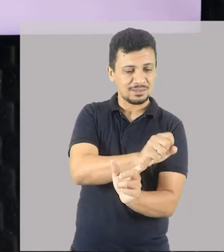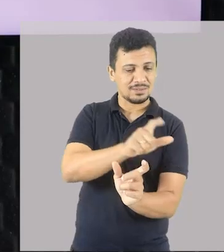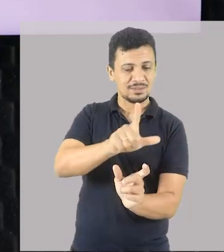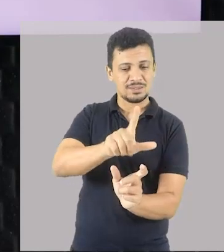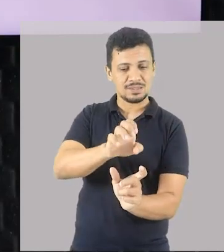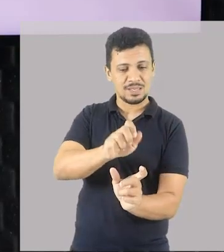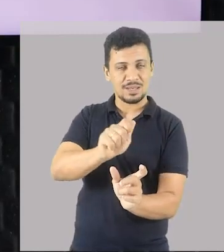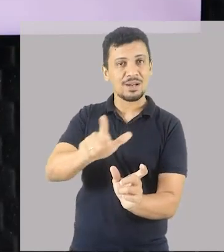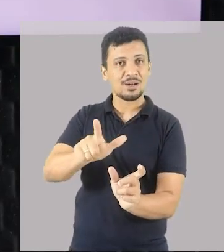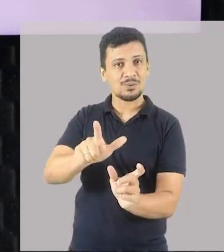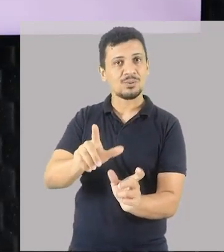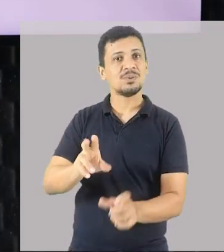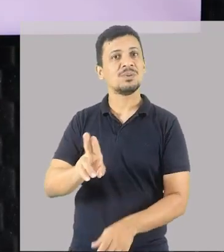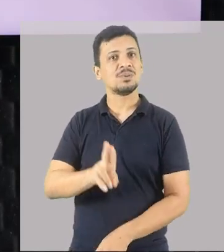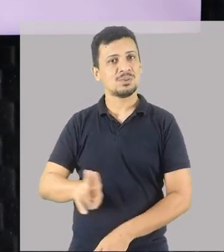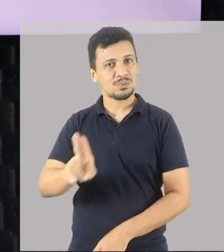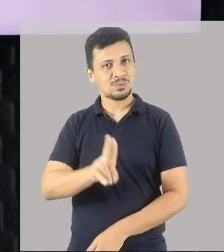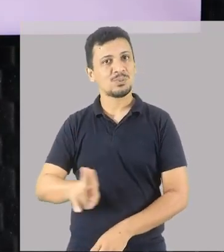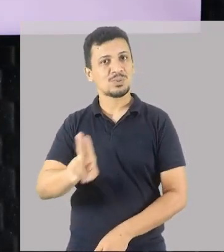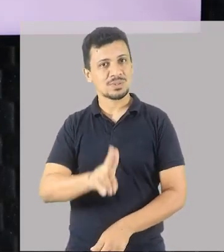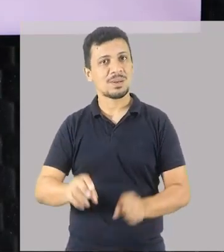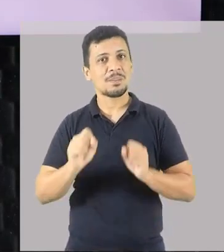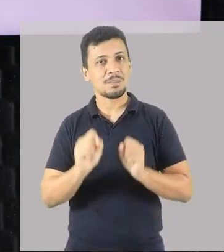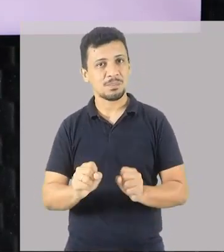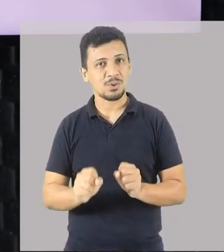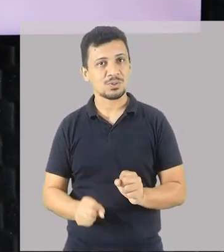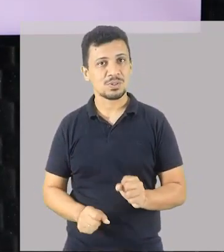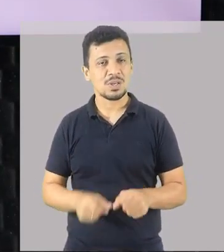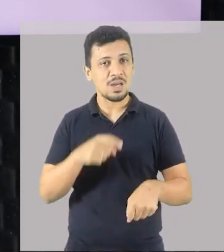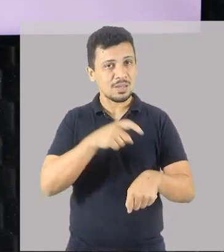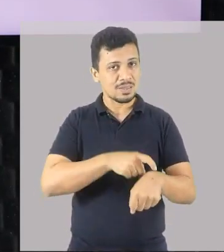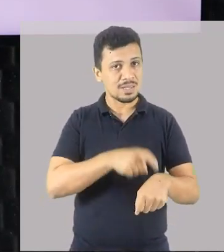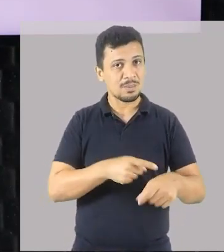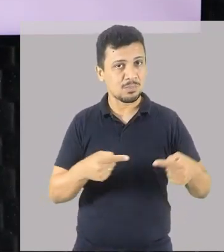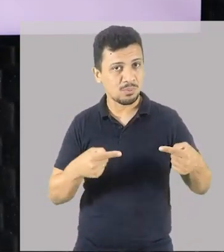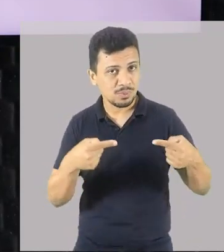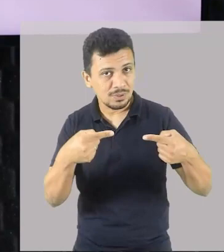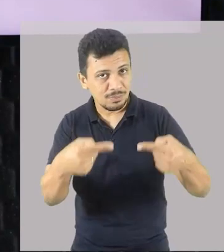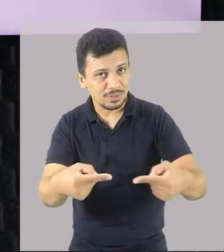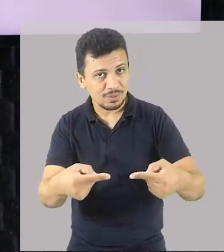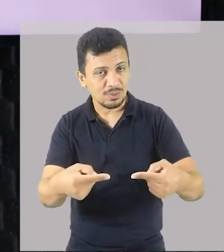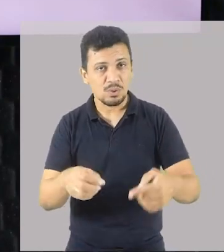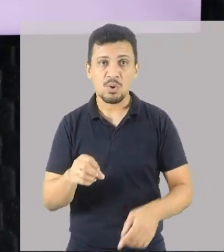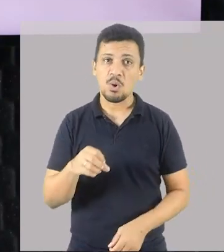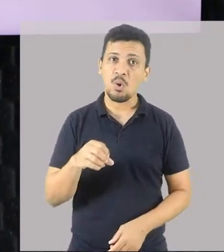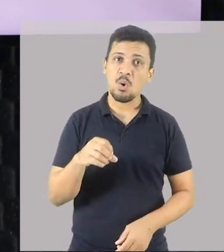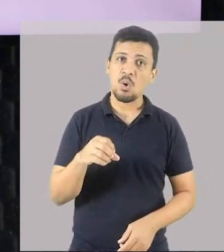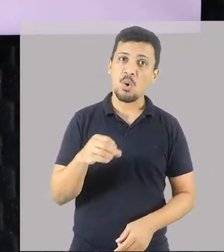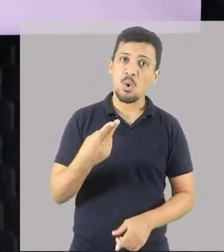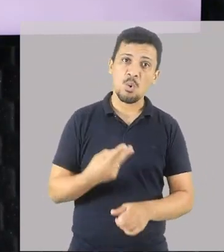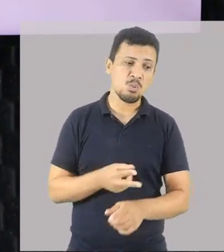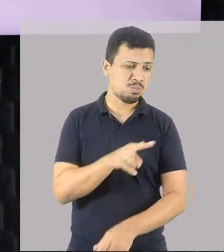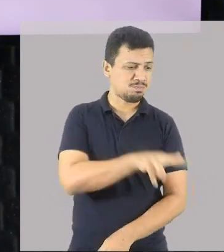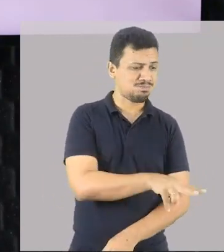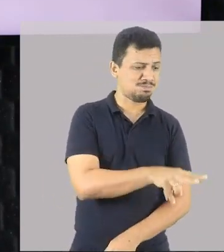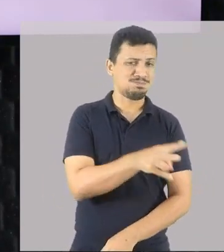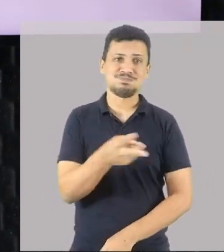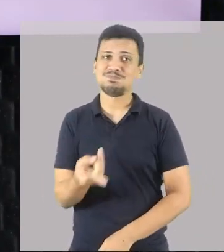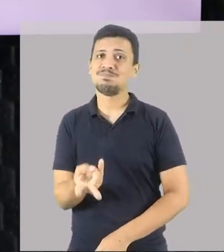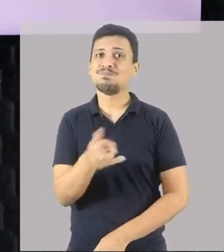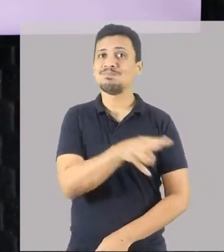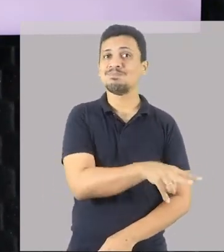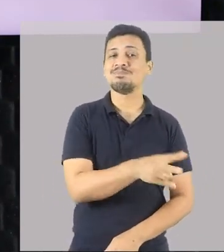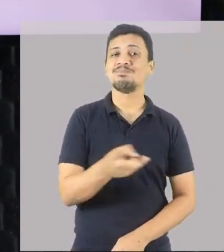usar com a nova palavra os dois ao mesmo tempo, ou eu posso usar um dos dois. Quando isso